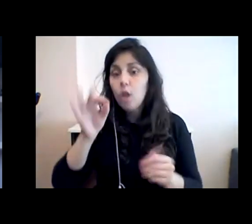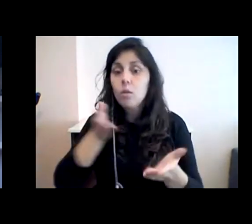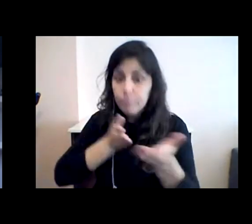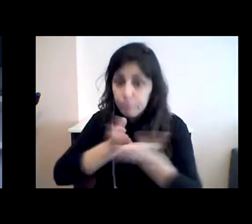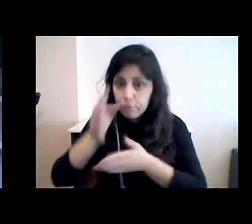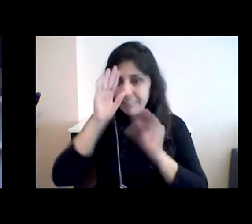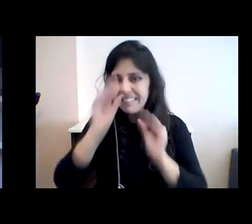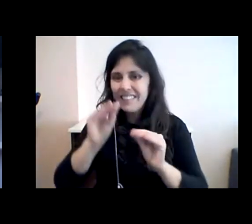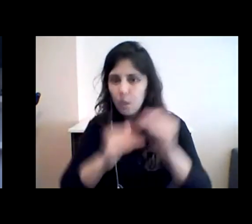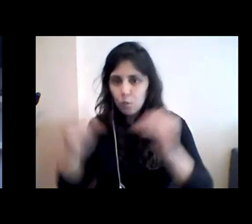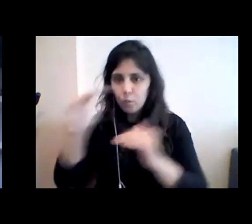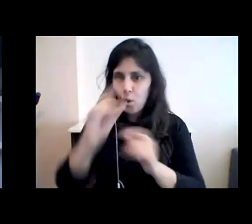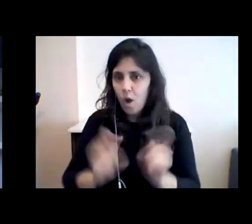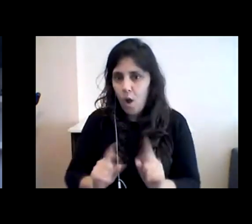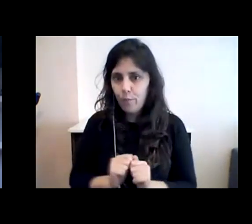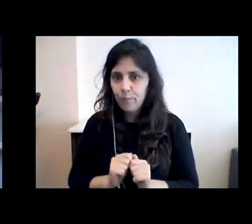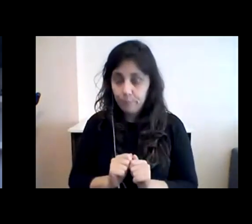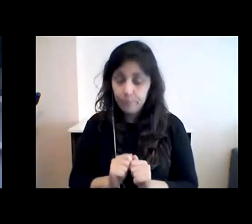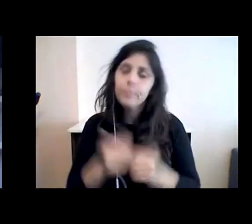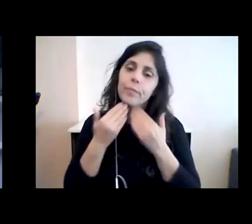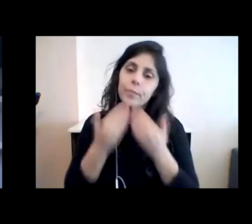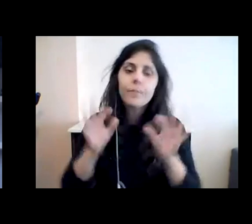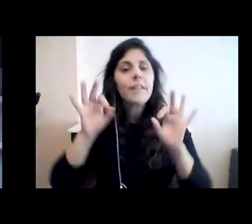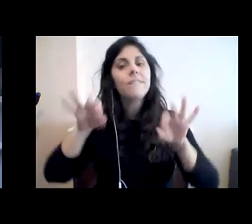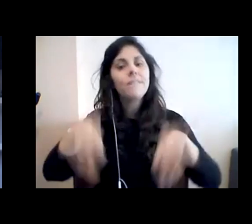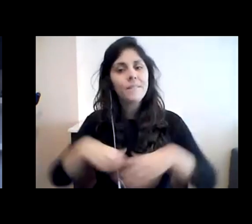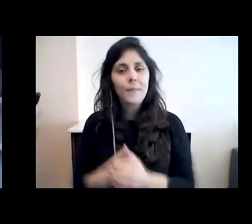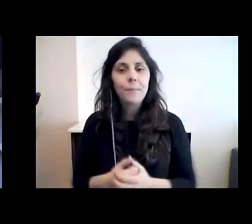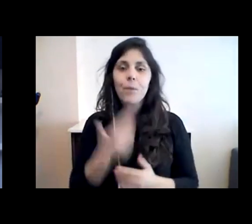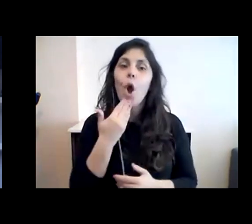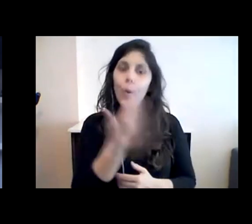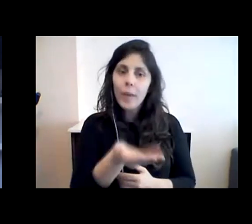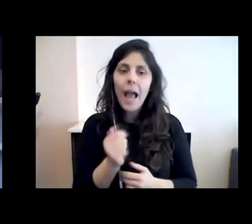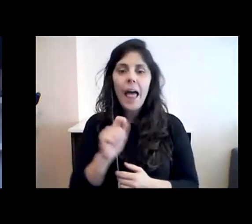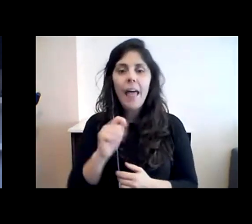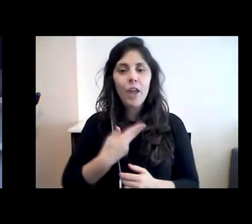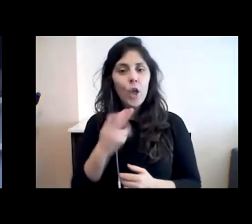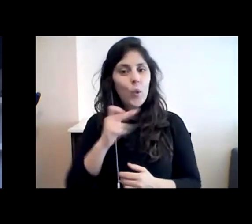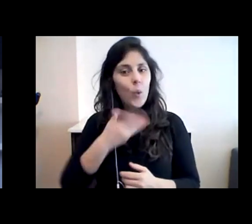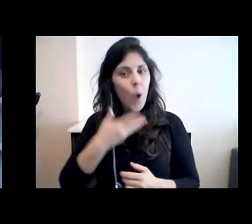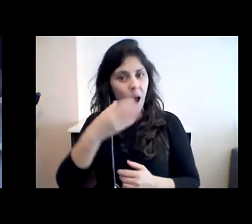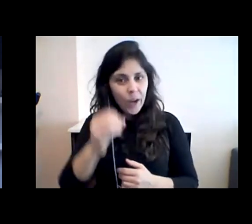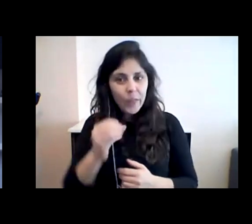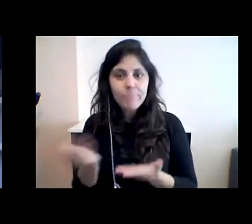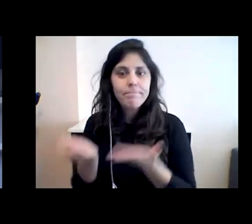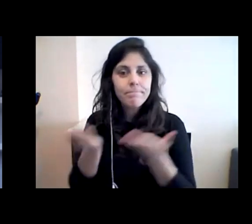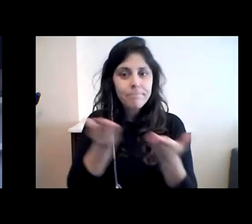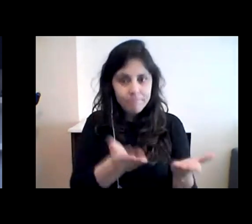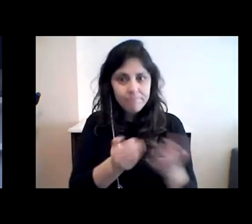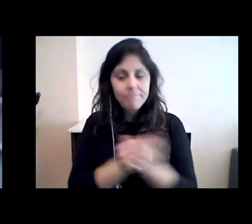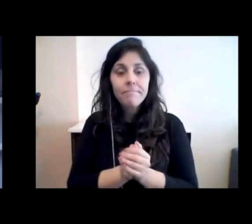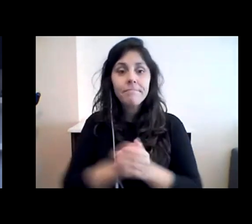regulamentado. E termino. Muito obrigada, Eduardo. Dou agora, então, a palavra